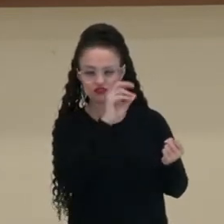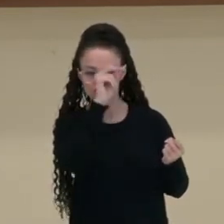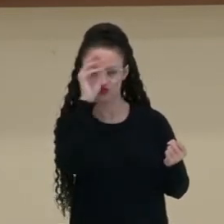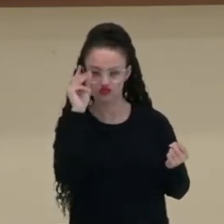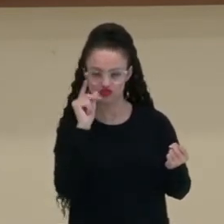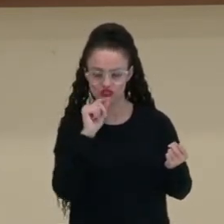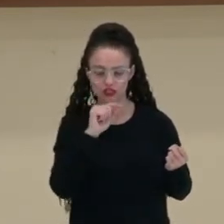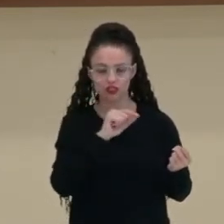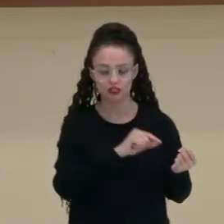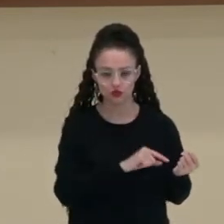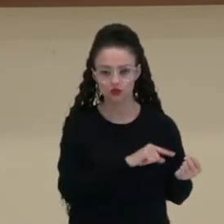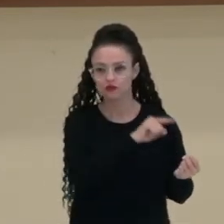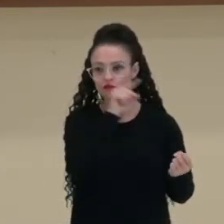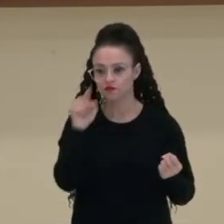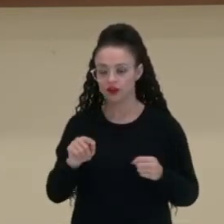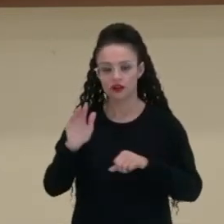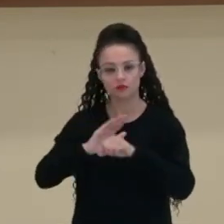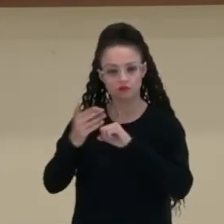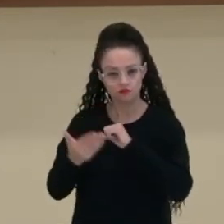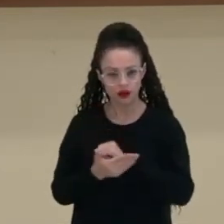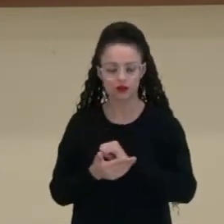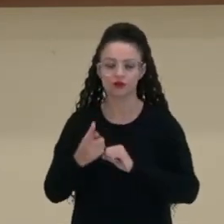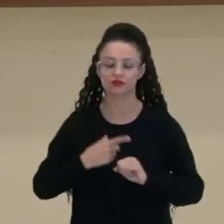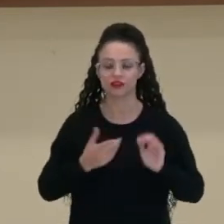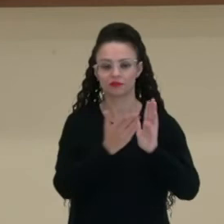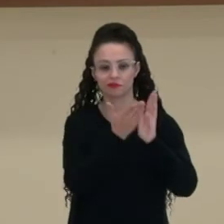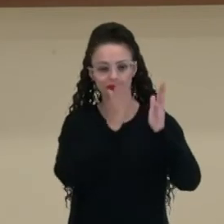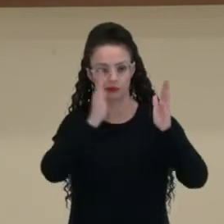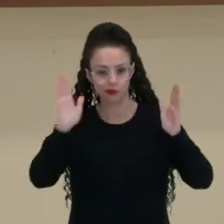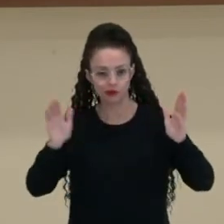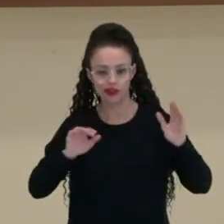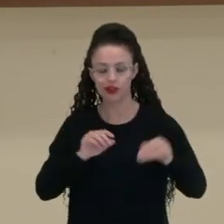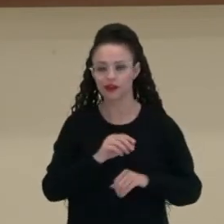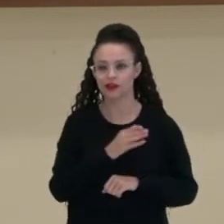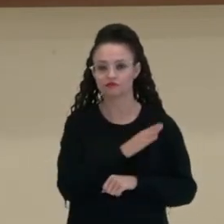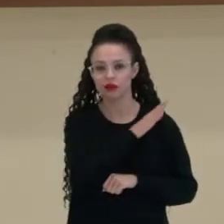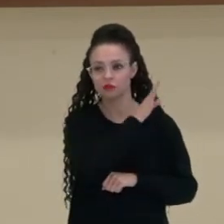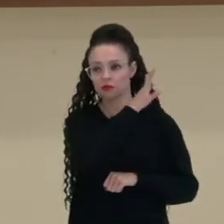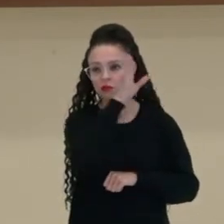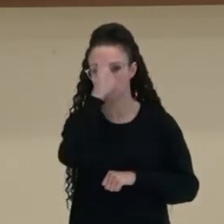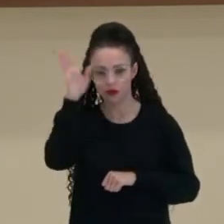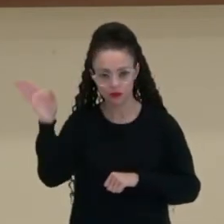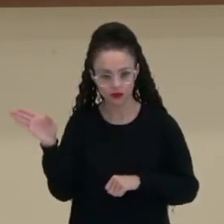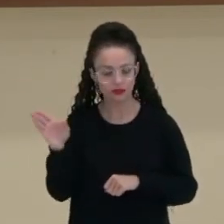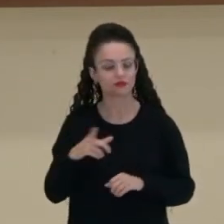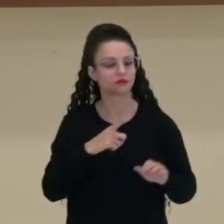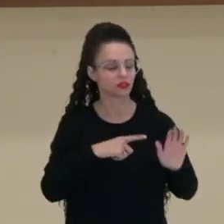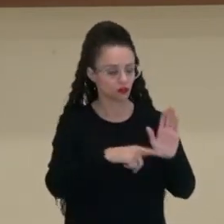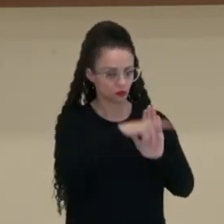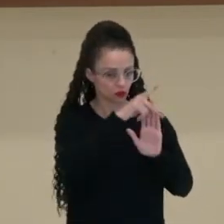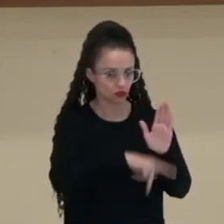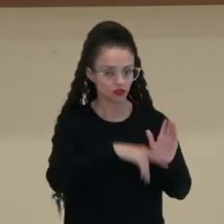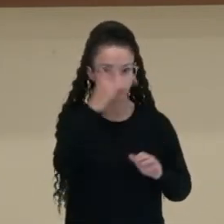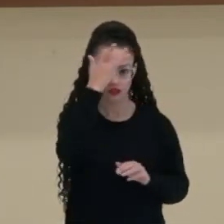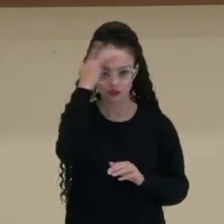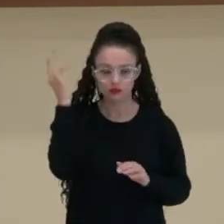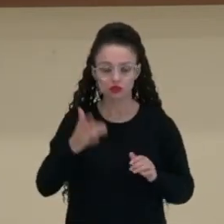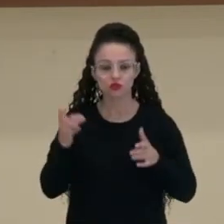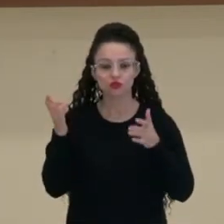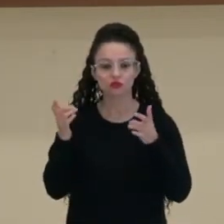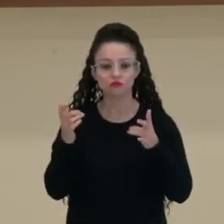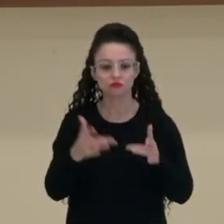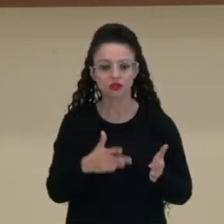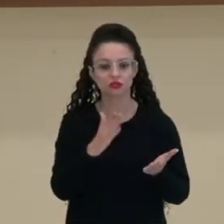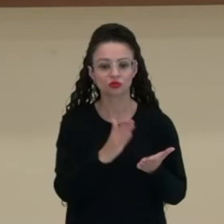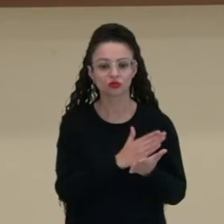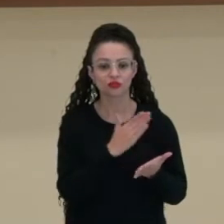combis e vão até os bairros levando uma biblioteca itinerante. Há projetos em que as pessoas abandonam os livros